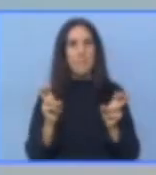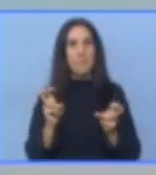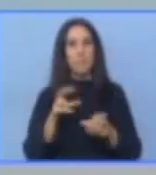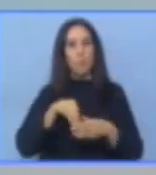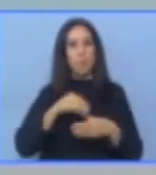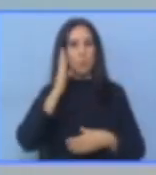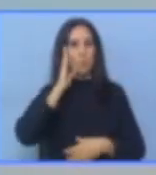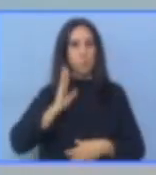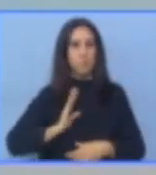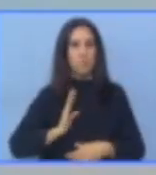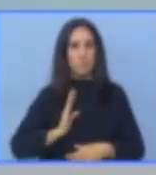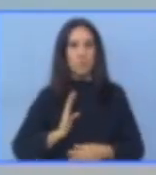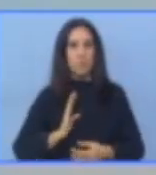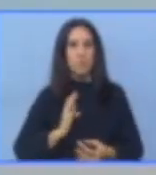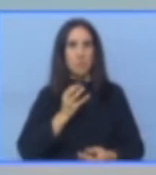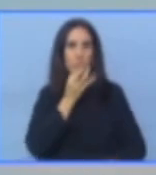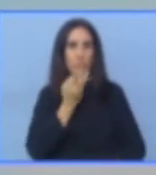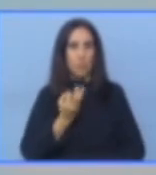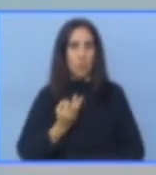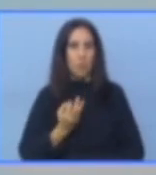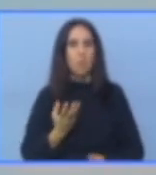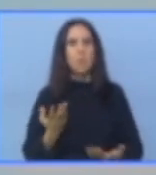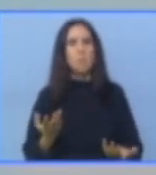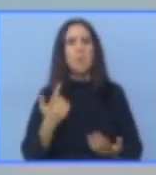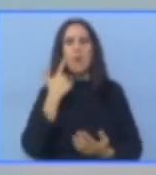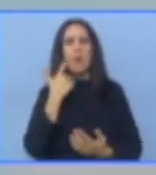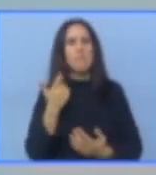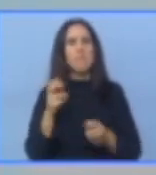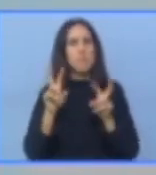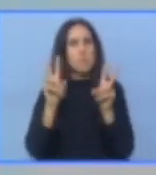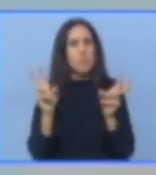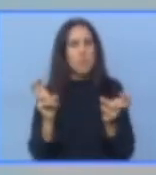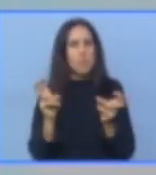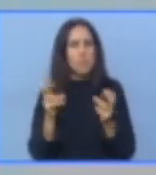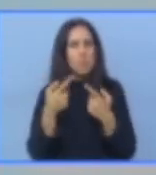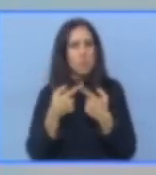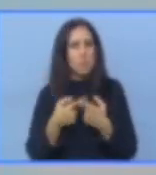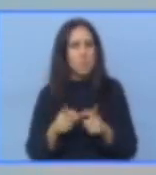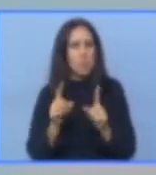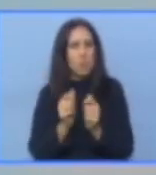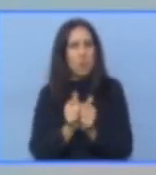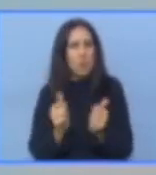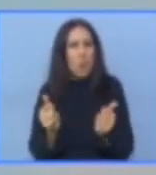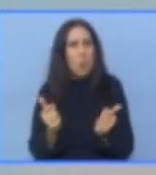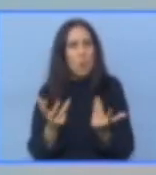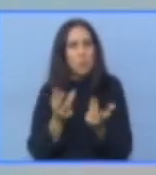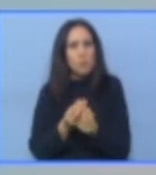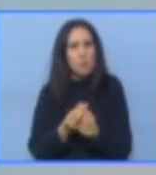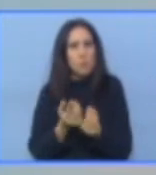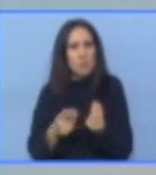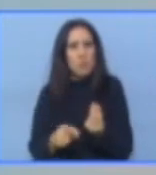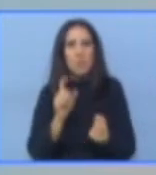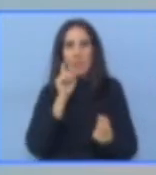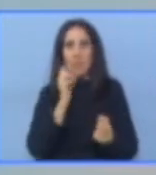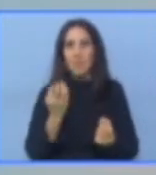das Forças Armadas. Aparentemente são temas que se distanciam ou eles têm que ser tratados conjuntamente para garantir